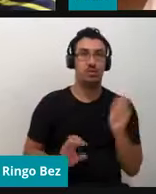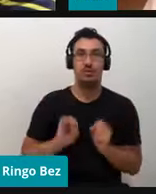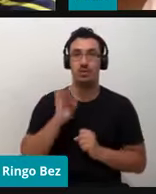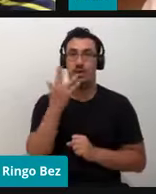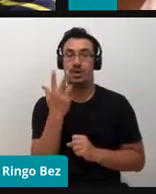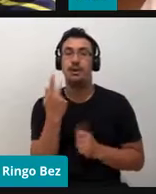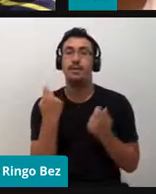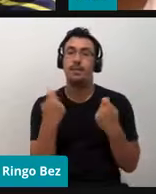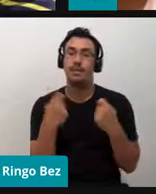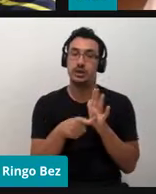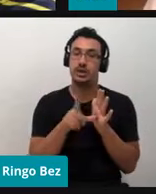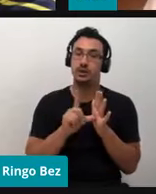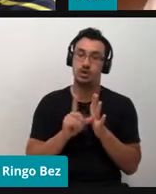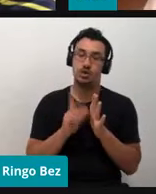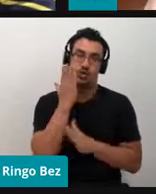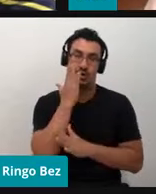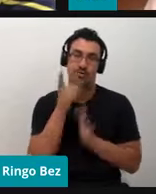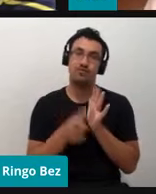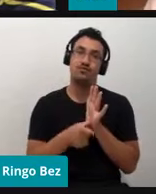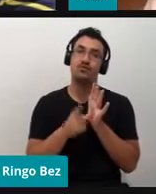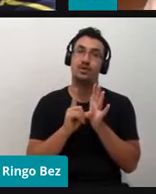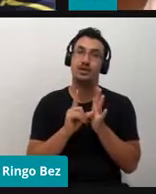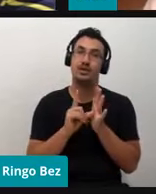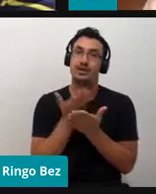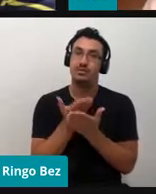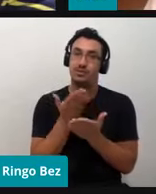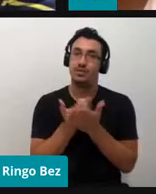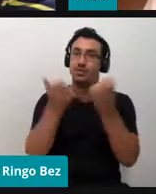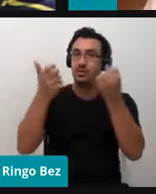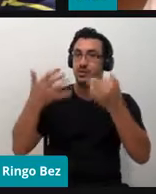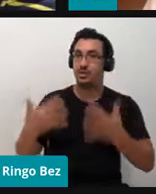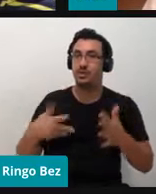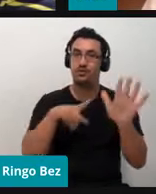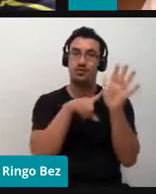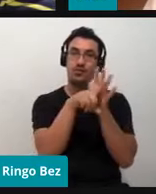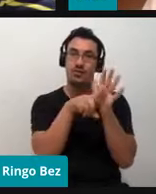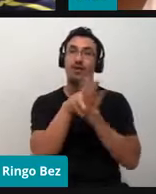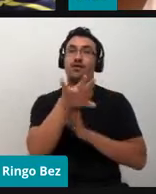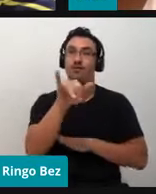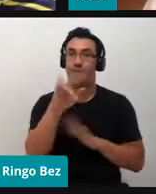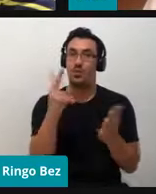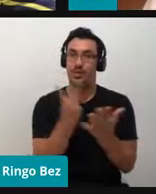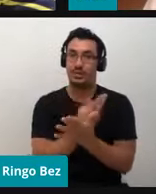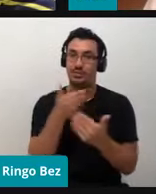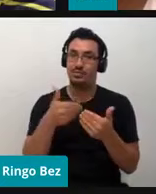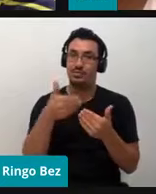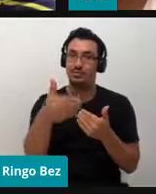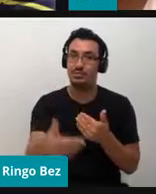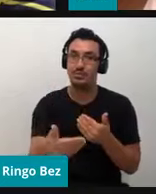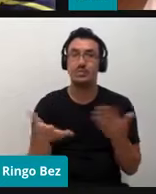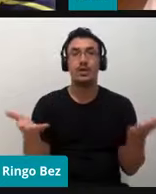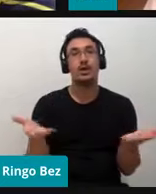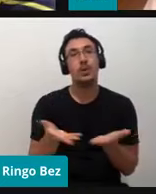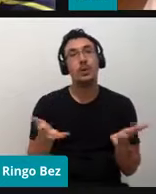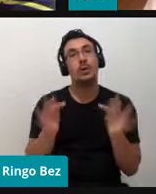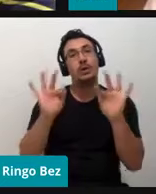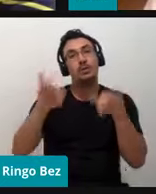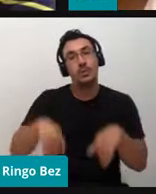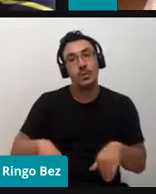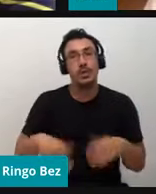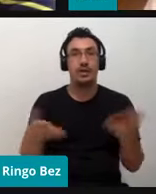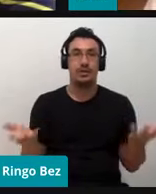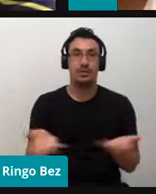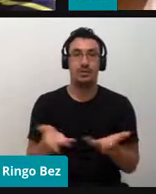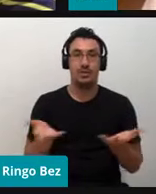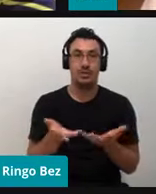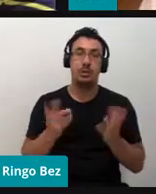planejados. Eles já estão amplamente descritos. Eles vão ocorrer. Bom, para que a gente termine isso sem ficar aqui no baixo